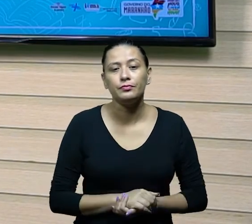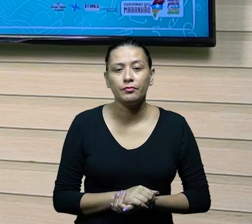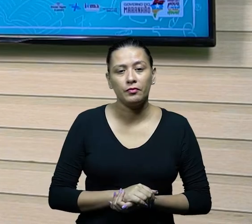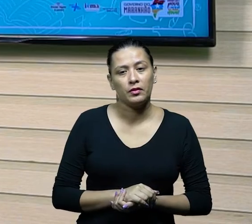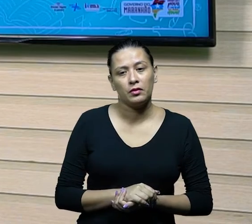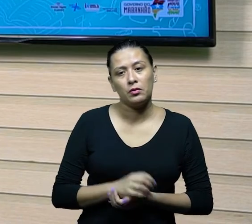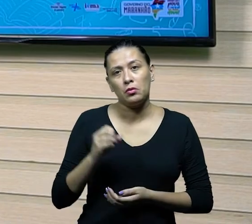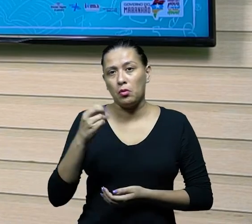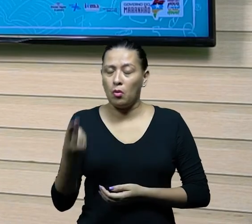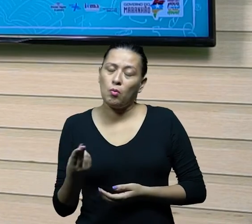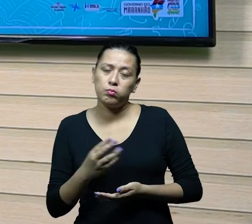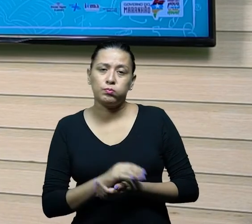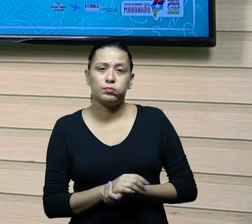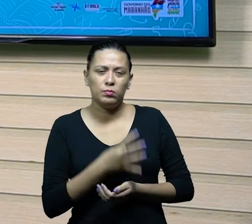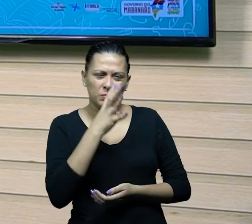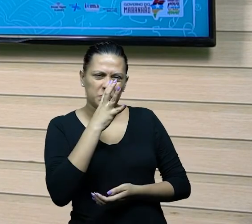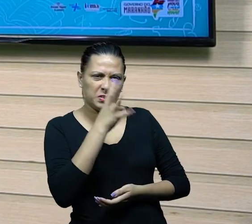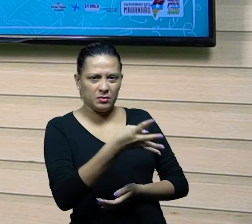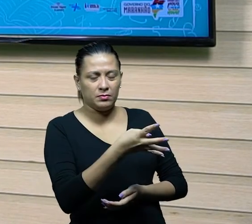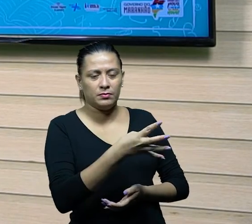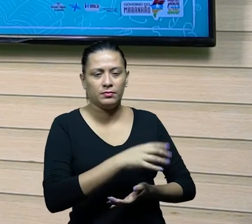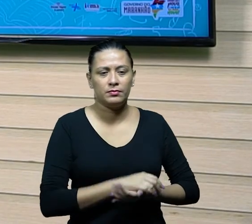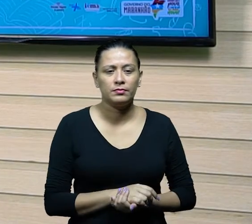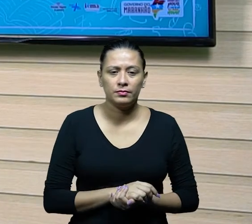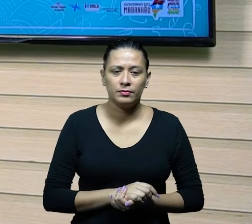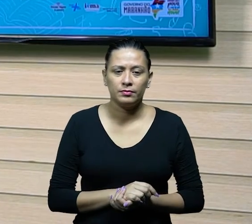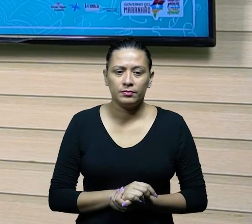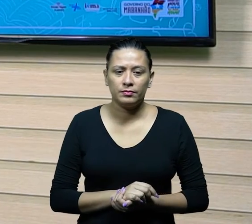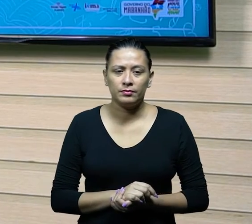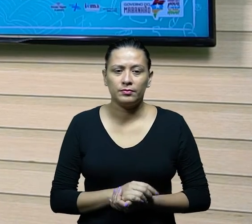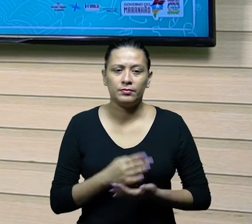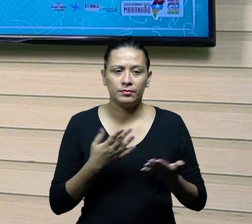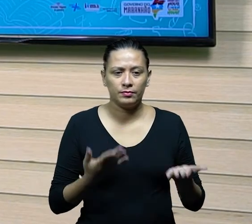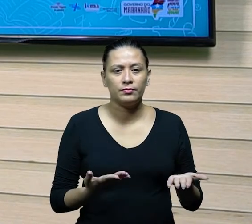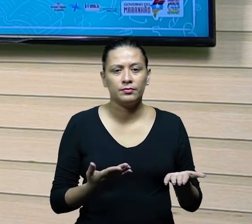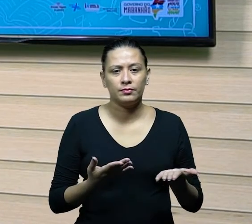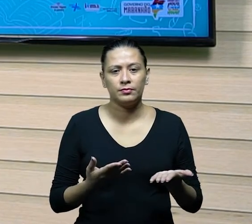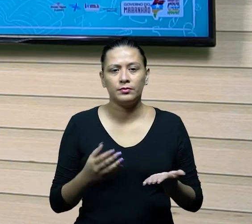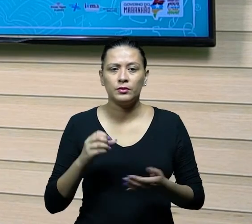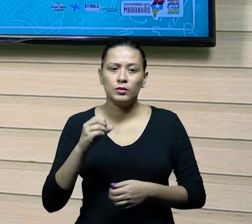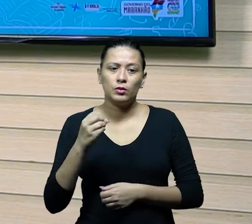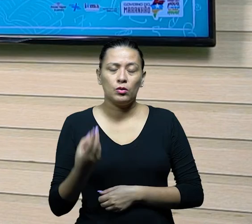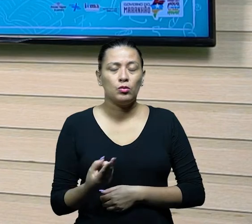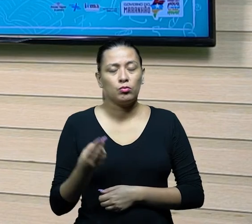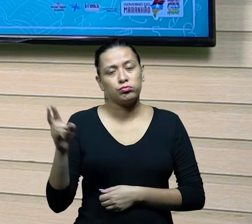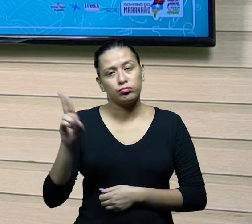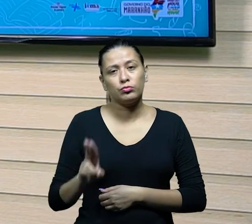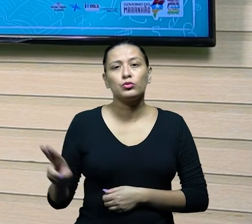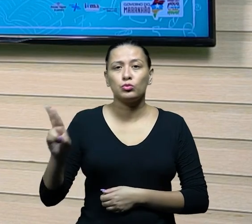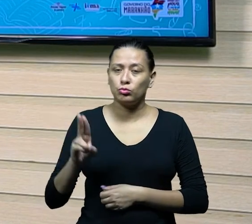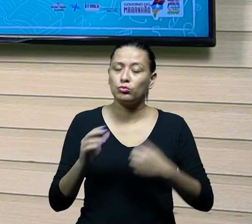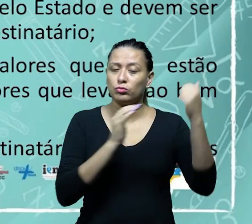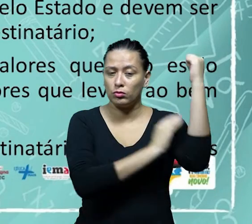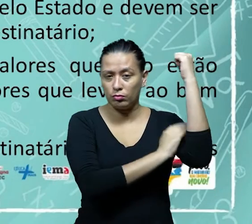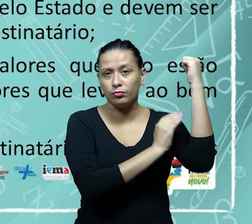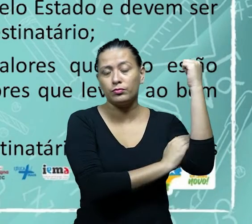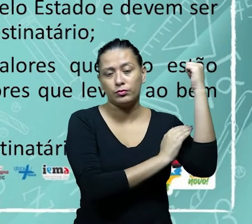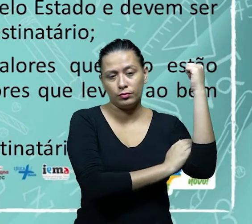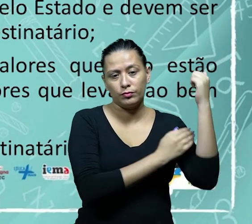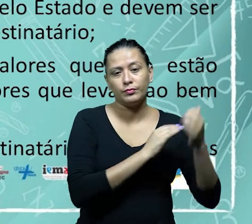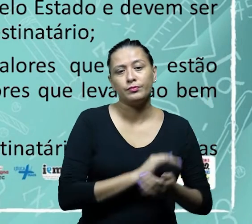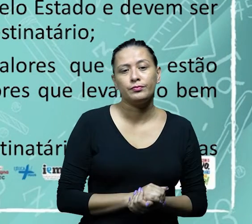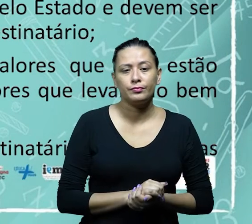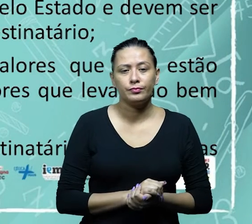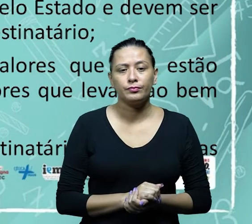ou apenas vai ser uma ameaça né ou atração ela vai ser imposta mediante a força tá bom